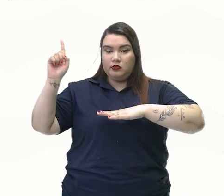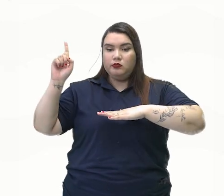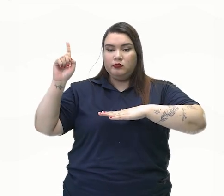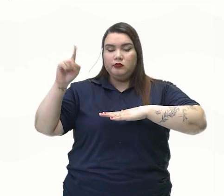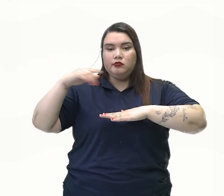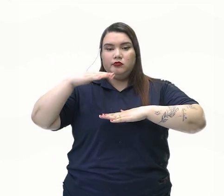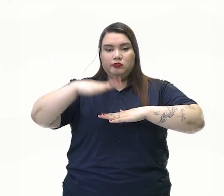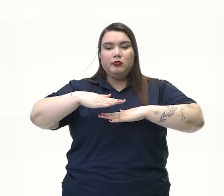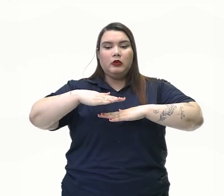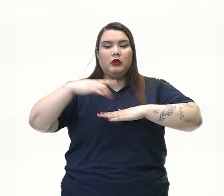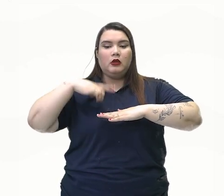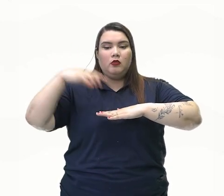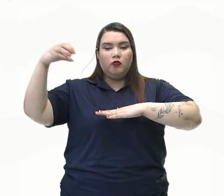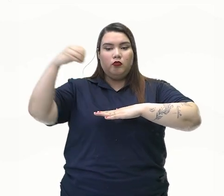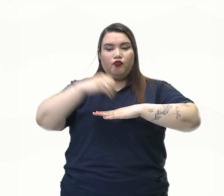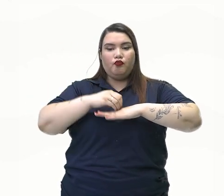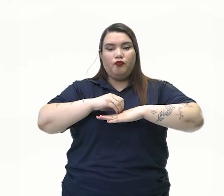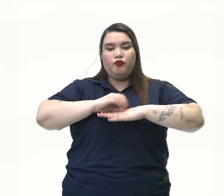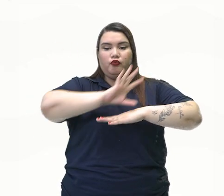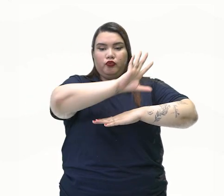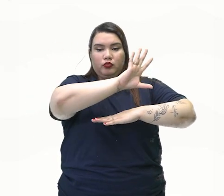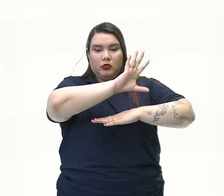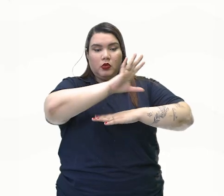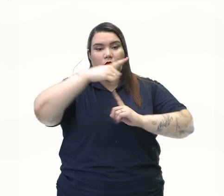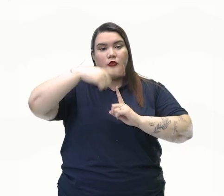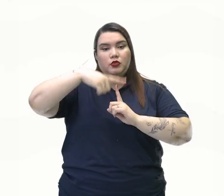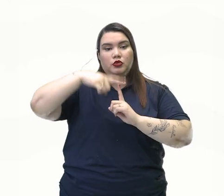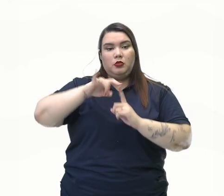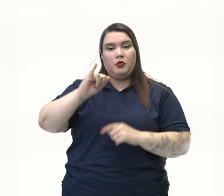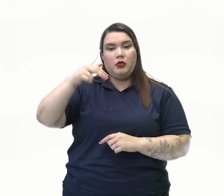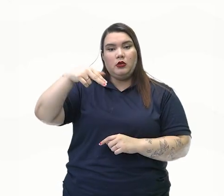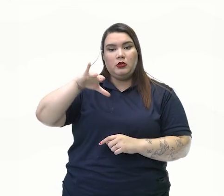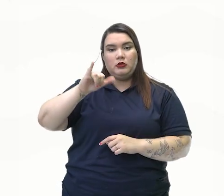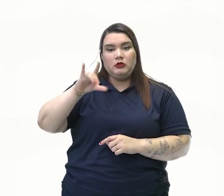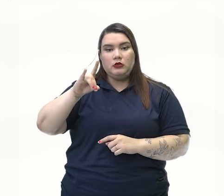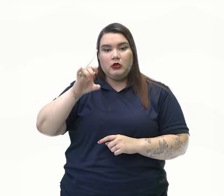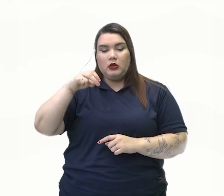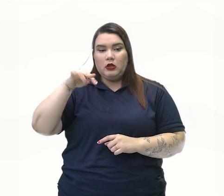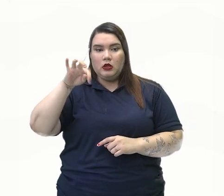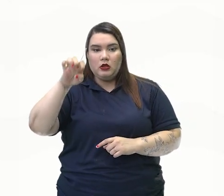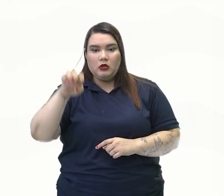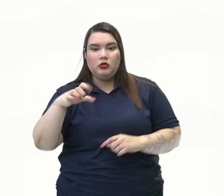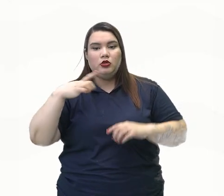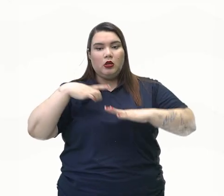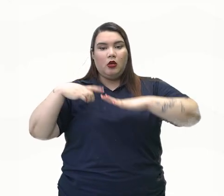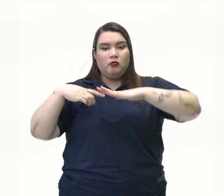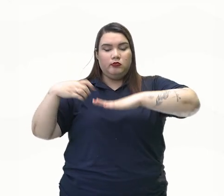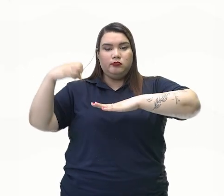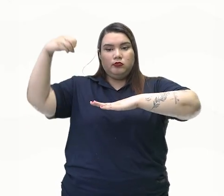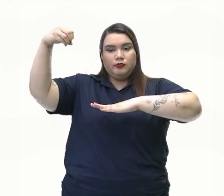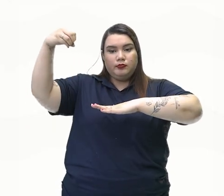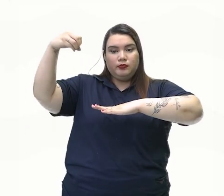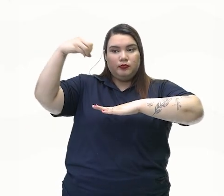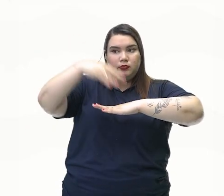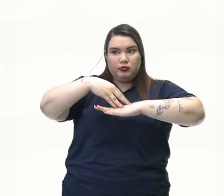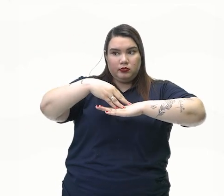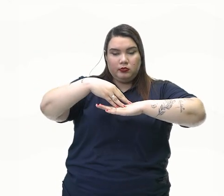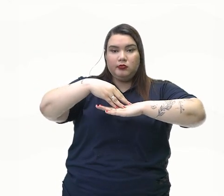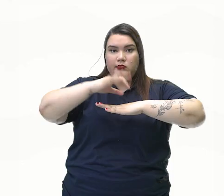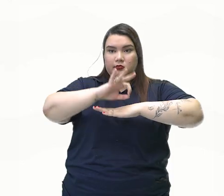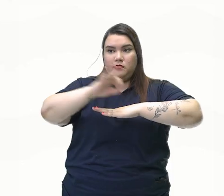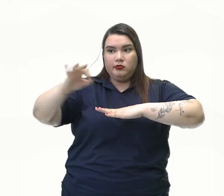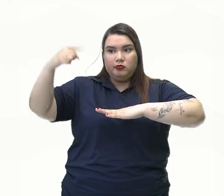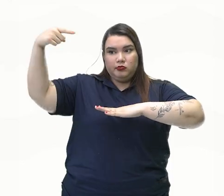Durante sua reflexão, os raios de luz incidentes atingem a superfície, como